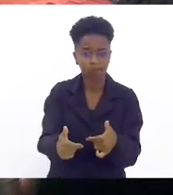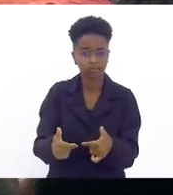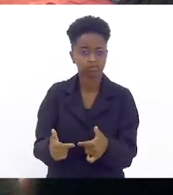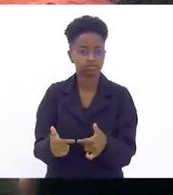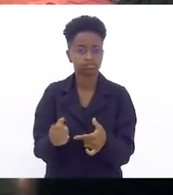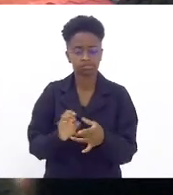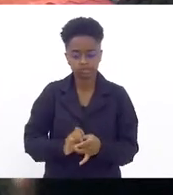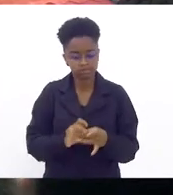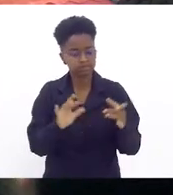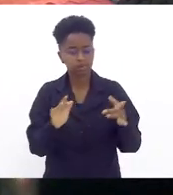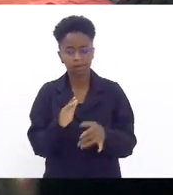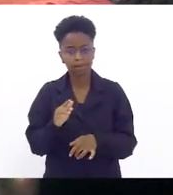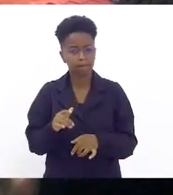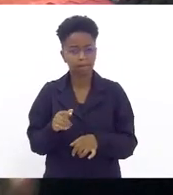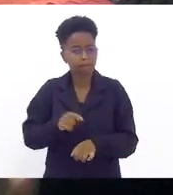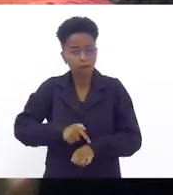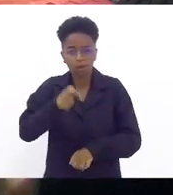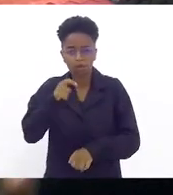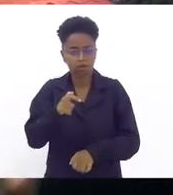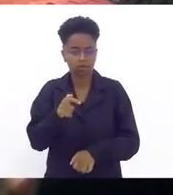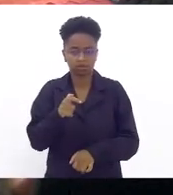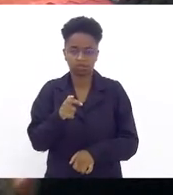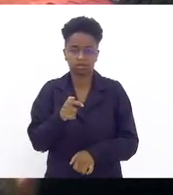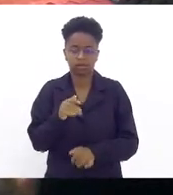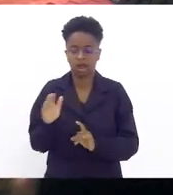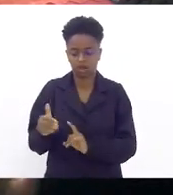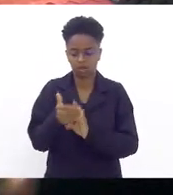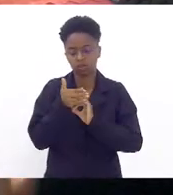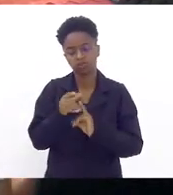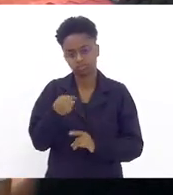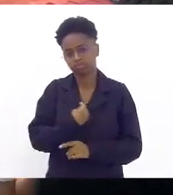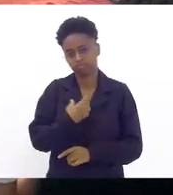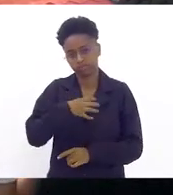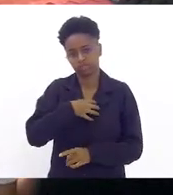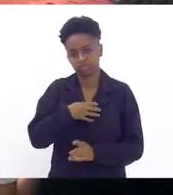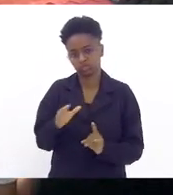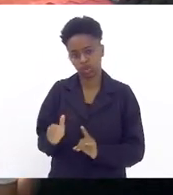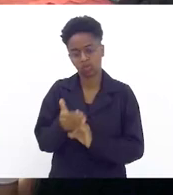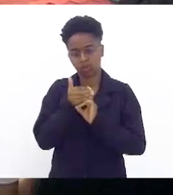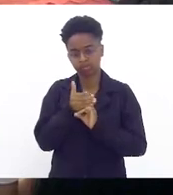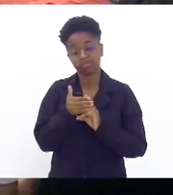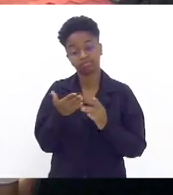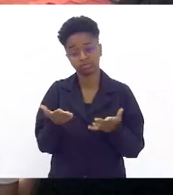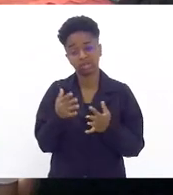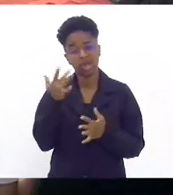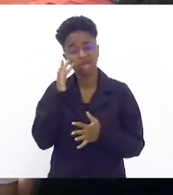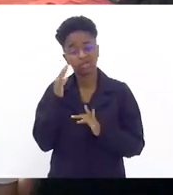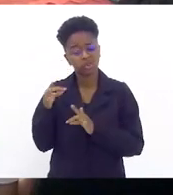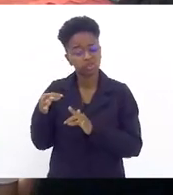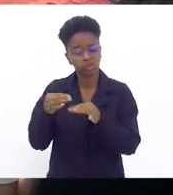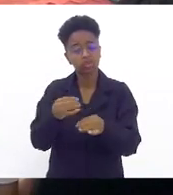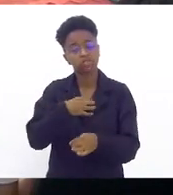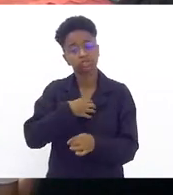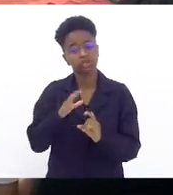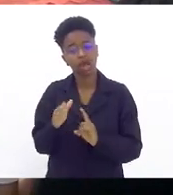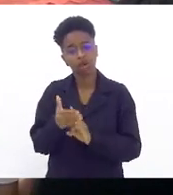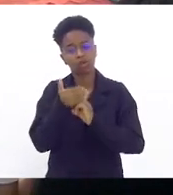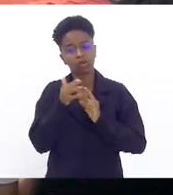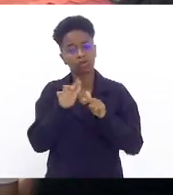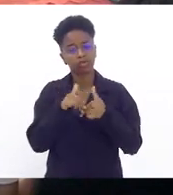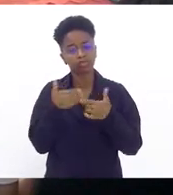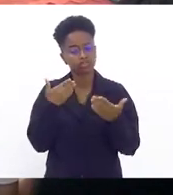disponibilizados o acolhimento foi muito a gente sente muita acolhido Acho que todos nós nos sentimos muita acolhidos com esse diálogo